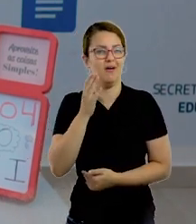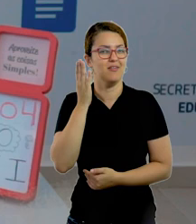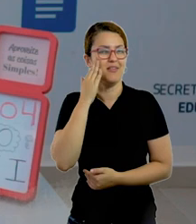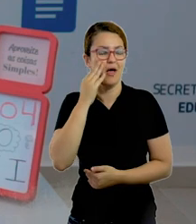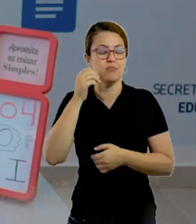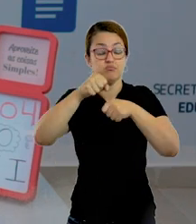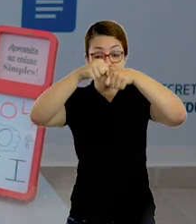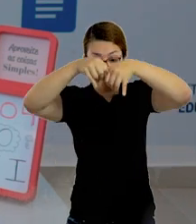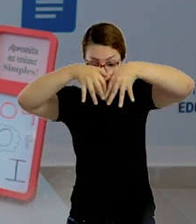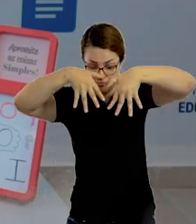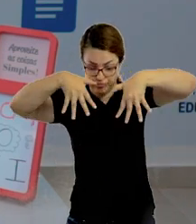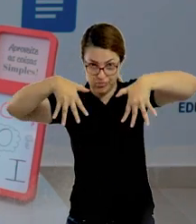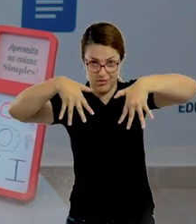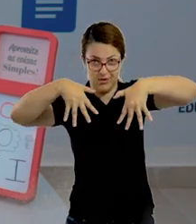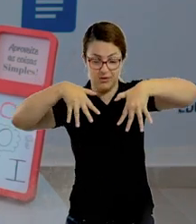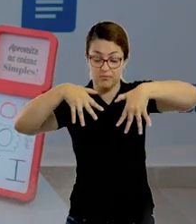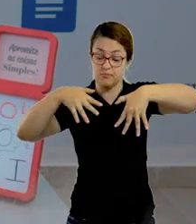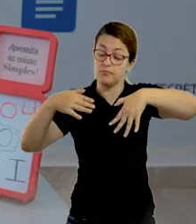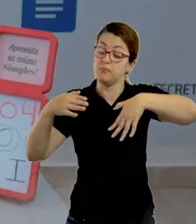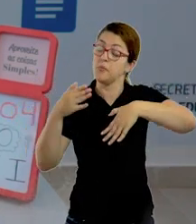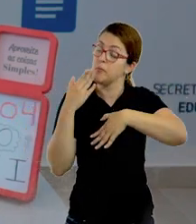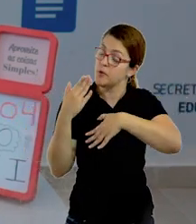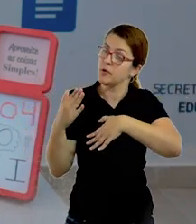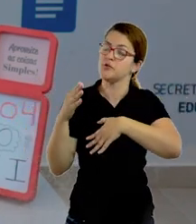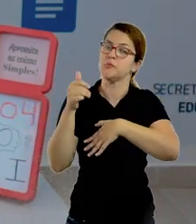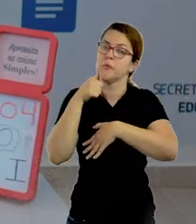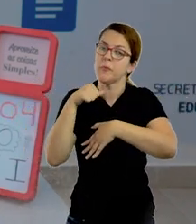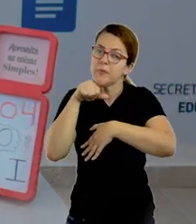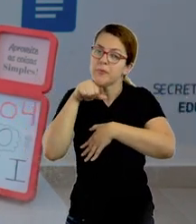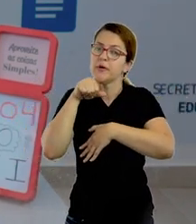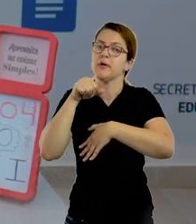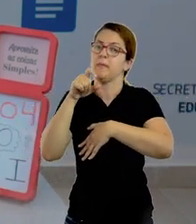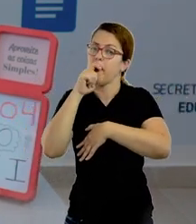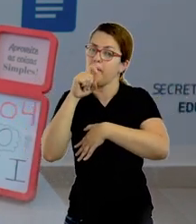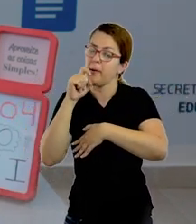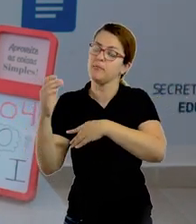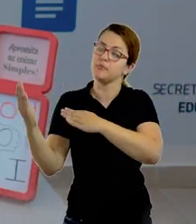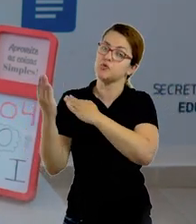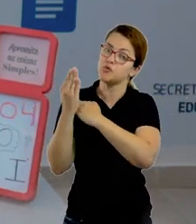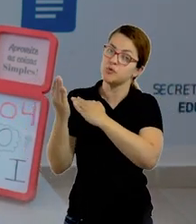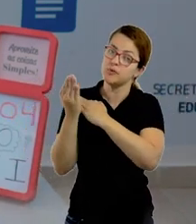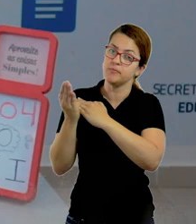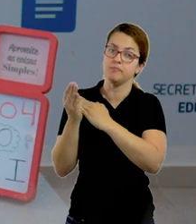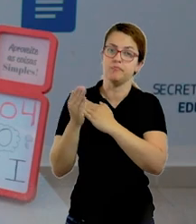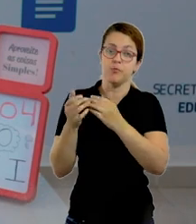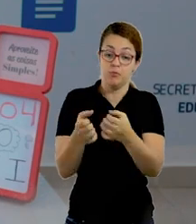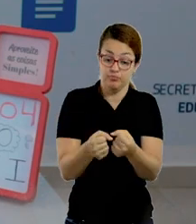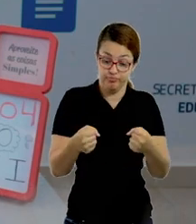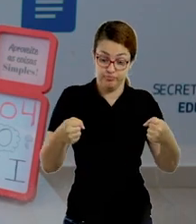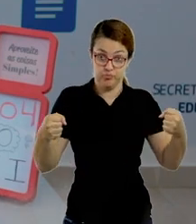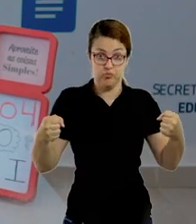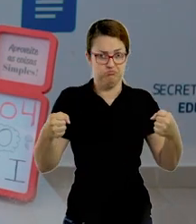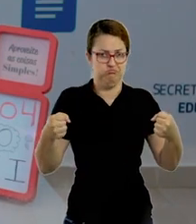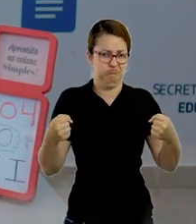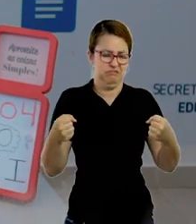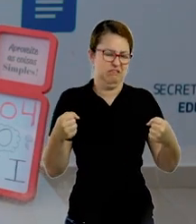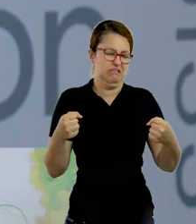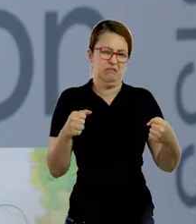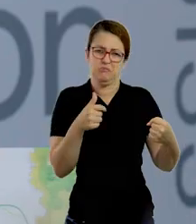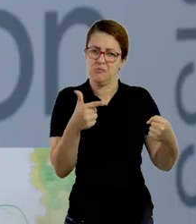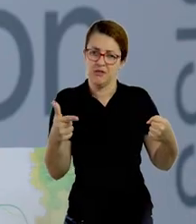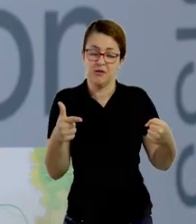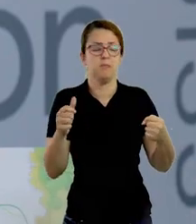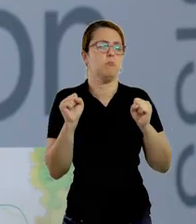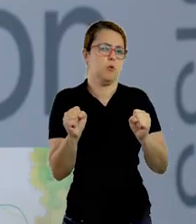Peça ajuda para a mamãe ou para o papai, quem fica com você em casa, tá bom? Pegue uma cartolina, se não tiver, pode ser uma folha